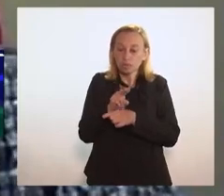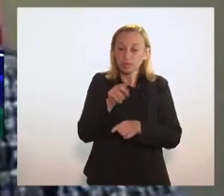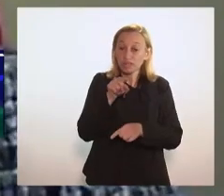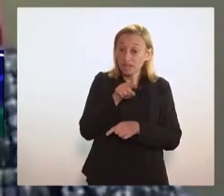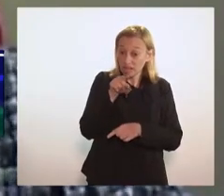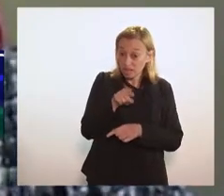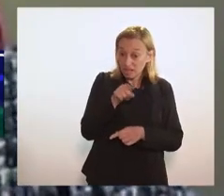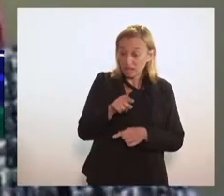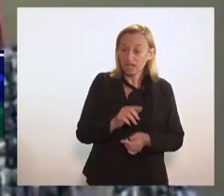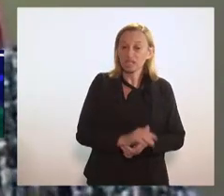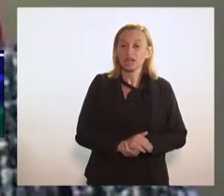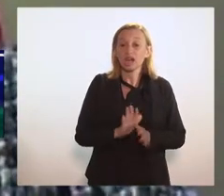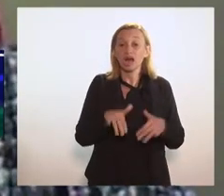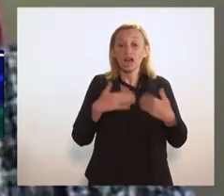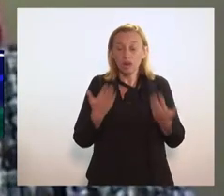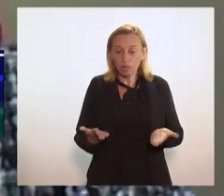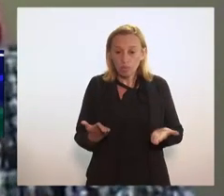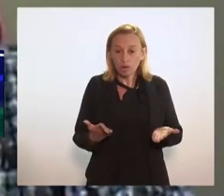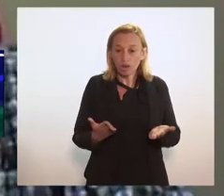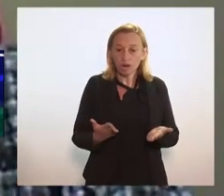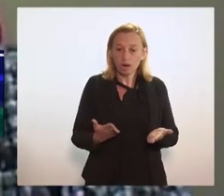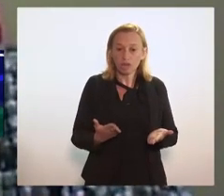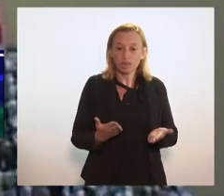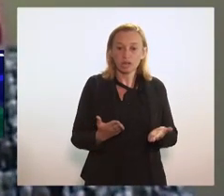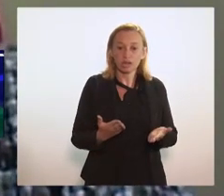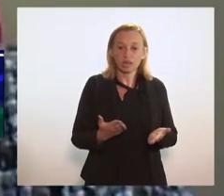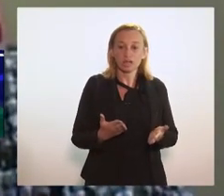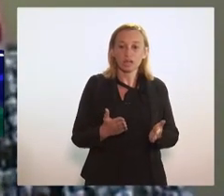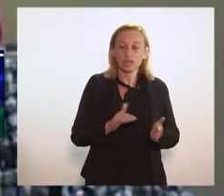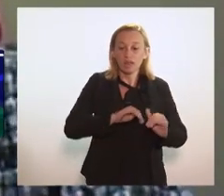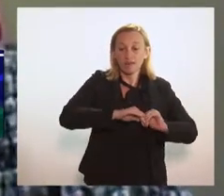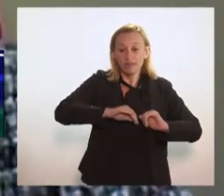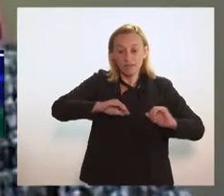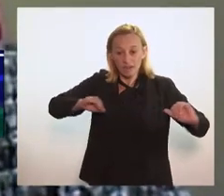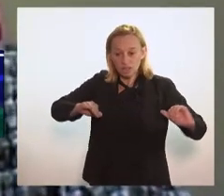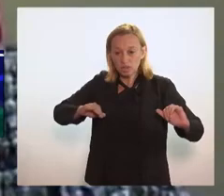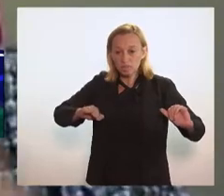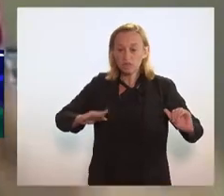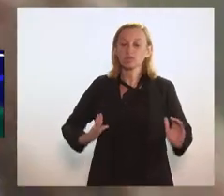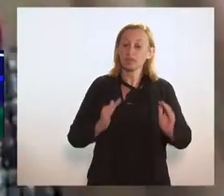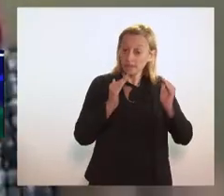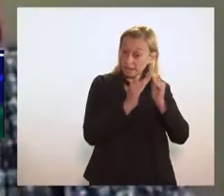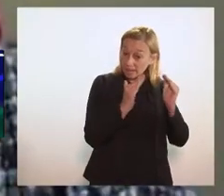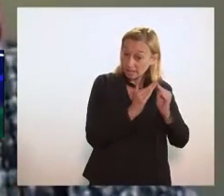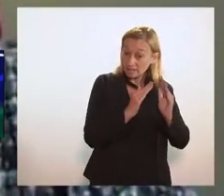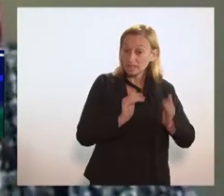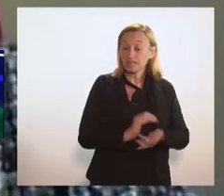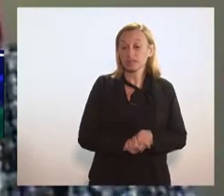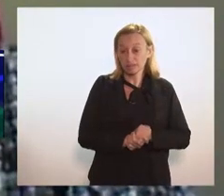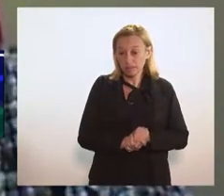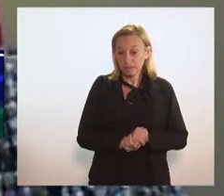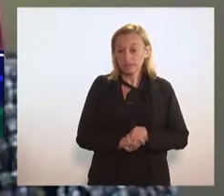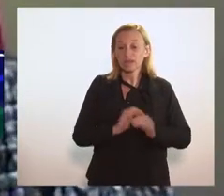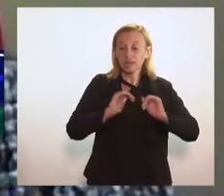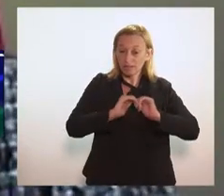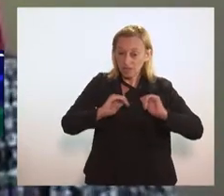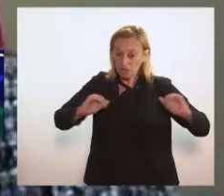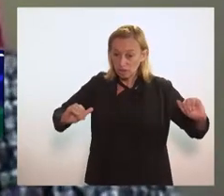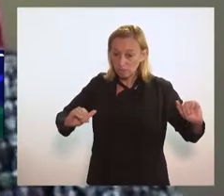daqueles ao qual é concedida a medida protetiva de afastamento do lar, né? Afastamento do